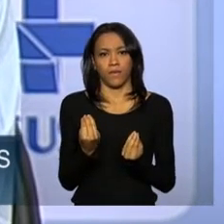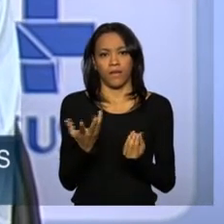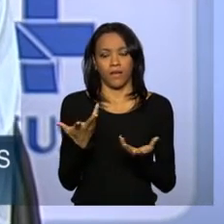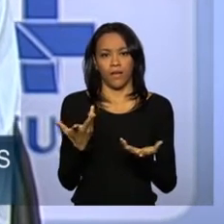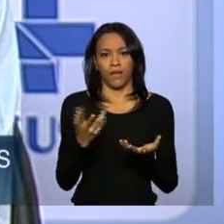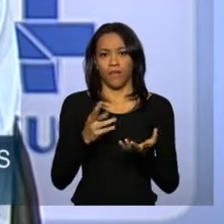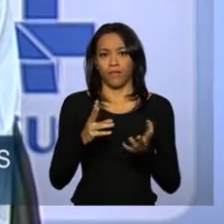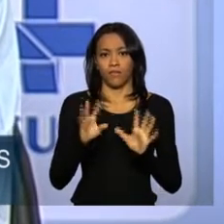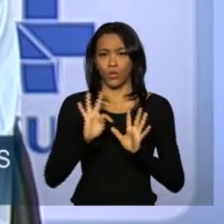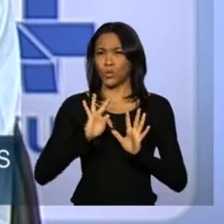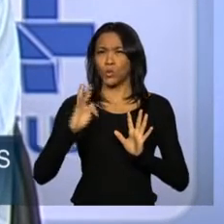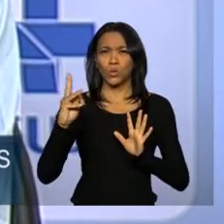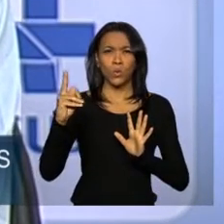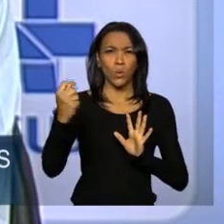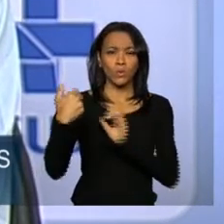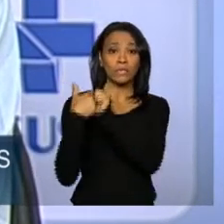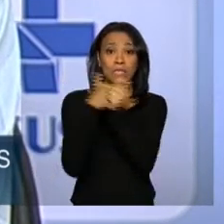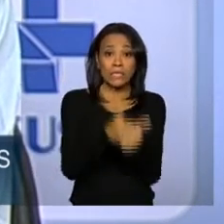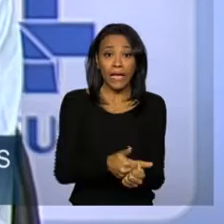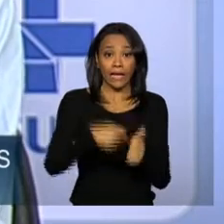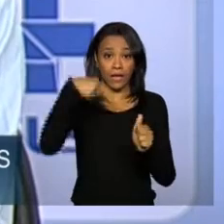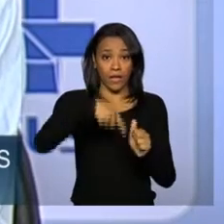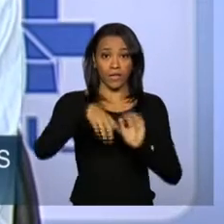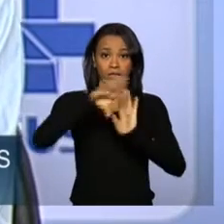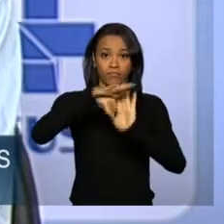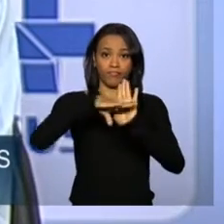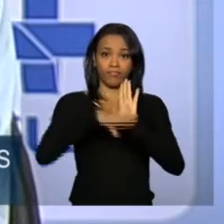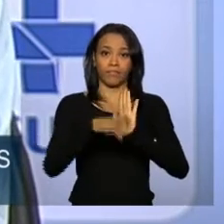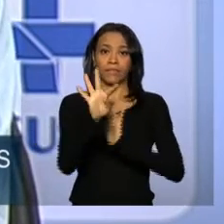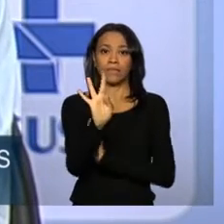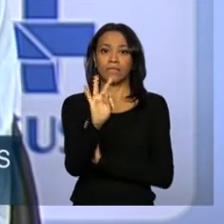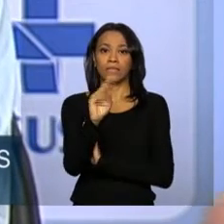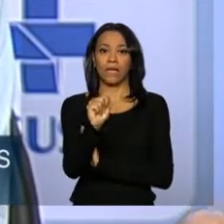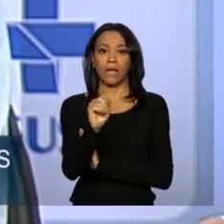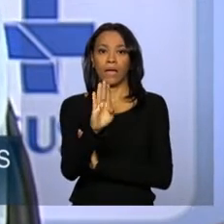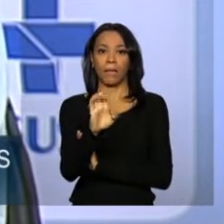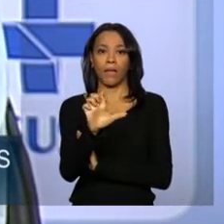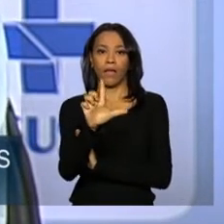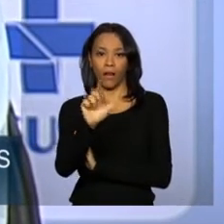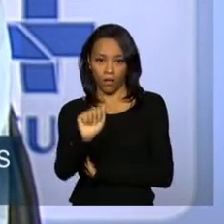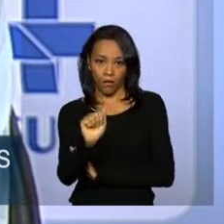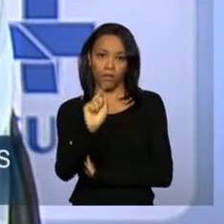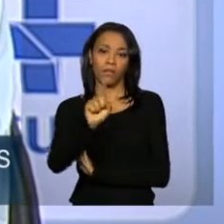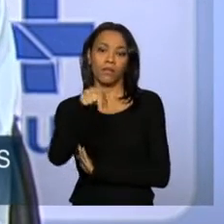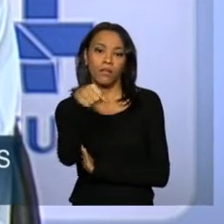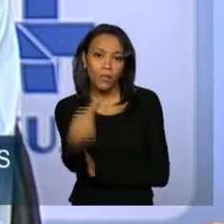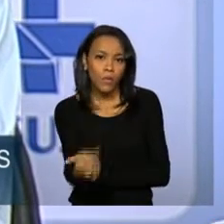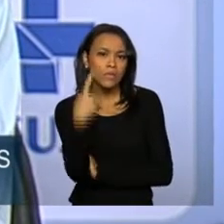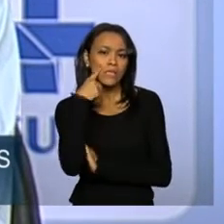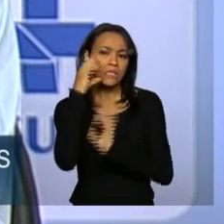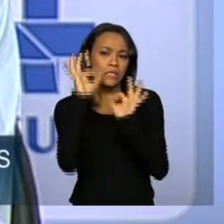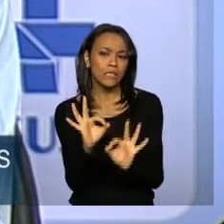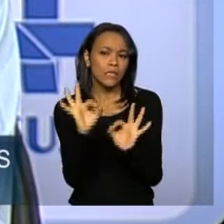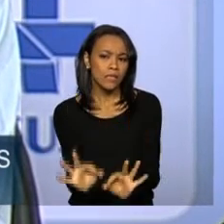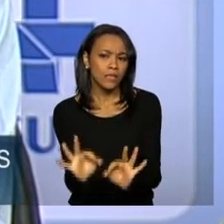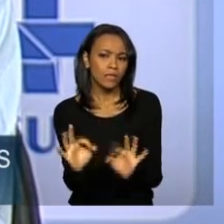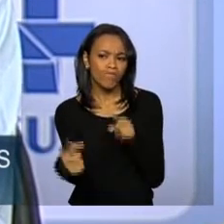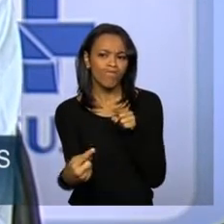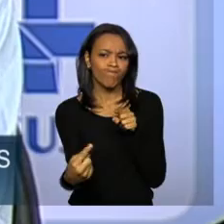como todos entram no sistema de notificação, e depois caminhem para serem confirmados ou